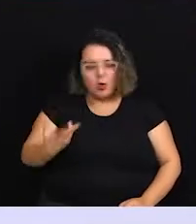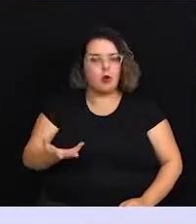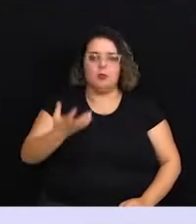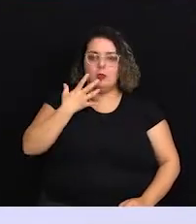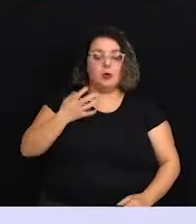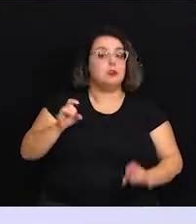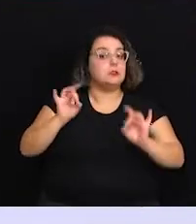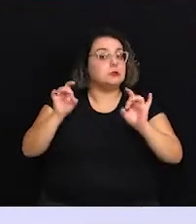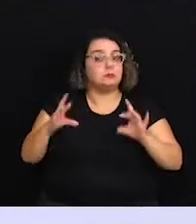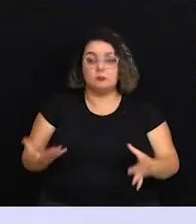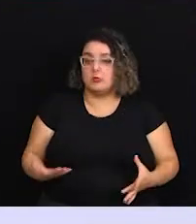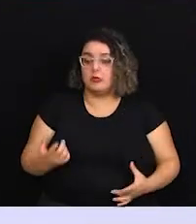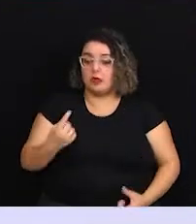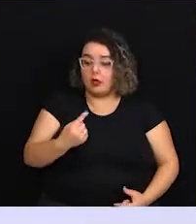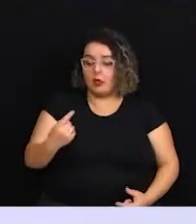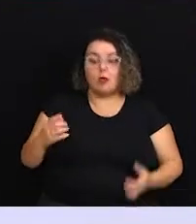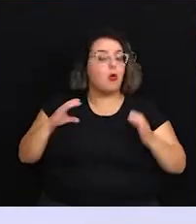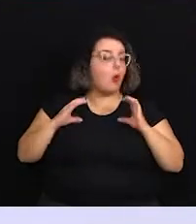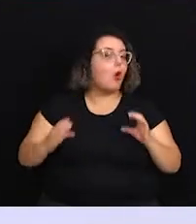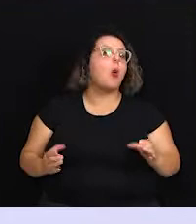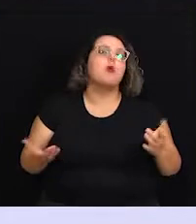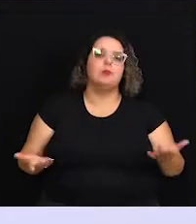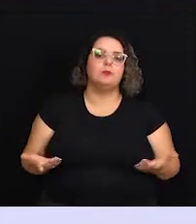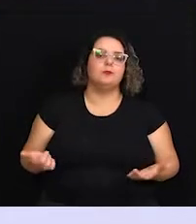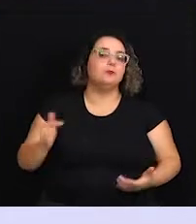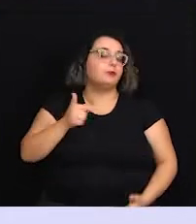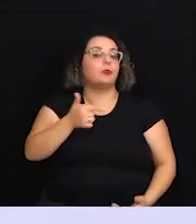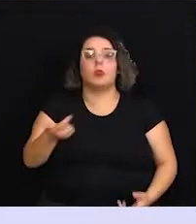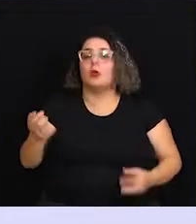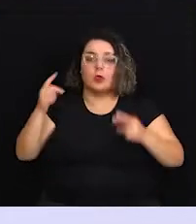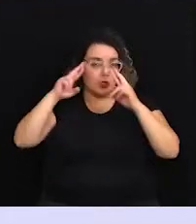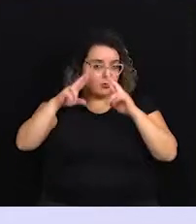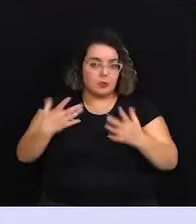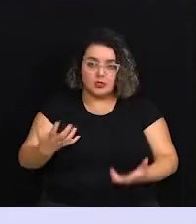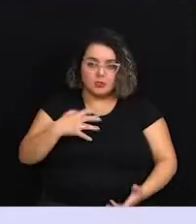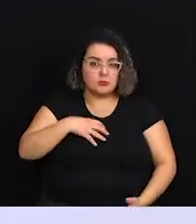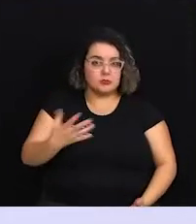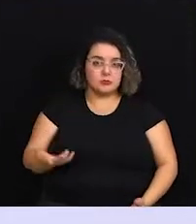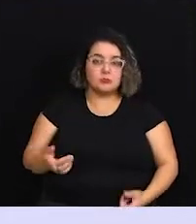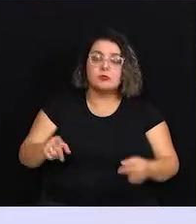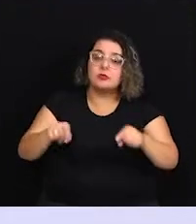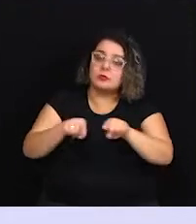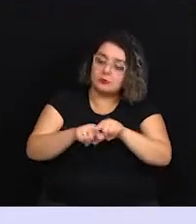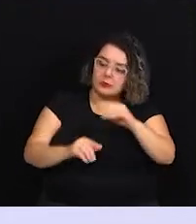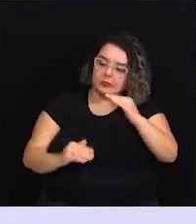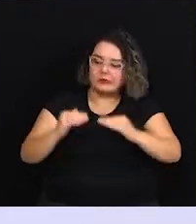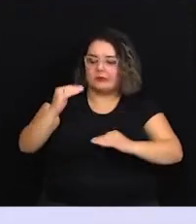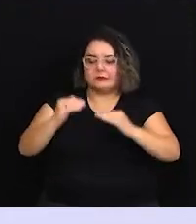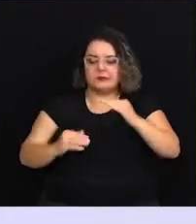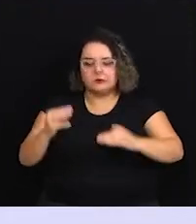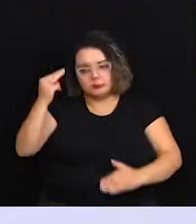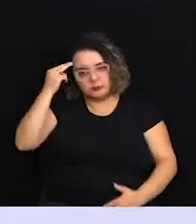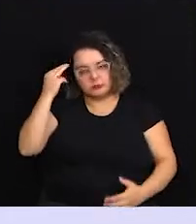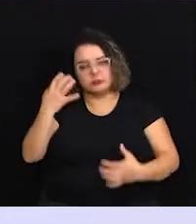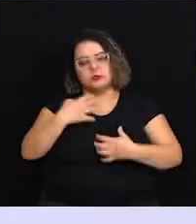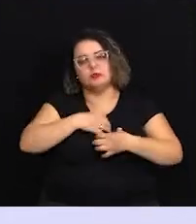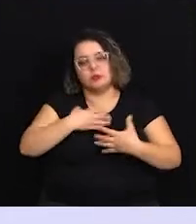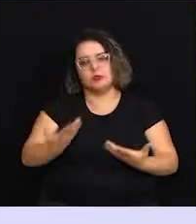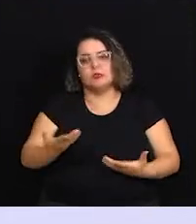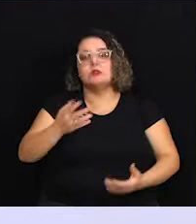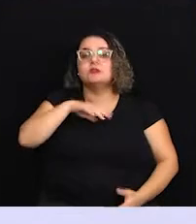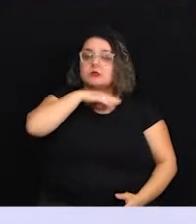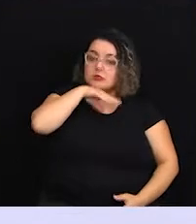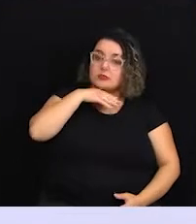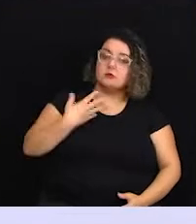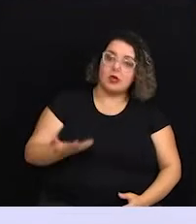comportamento espécie específico, né? Então, a gente não tem respeitado muito isso, e isso também desequilibra mentalmente e